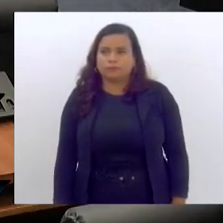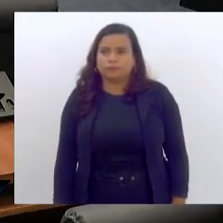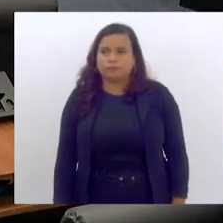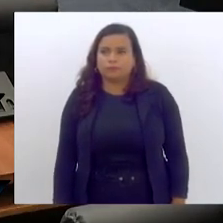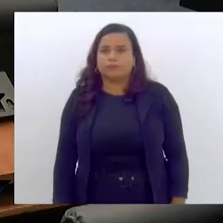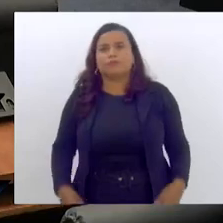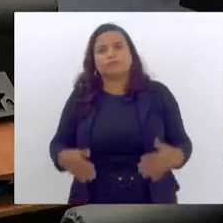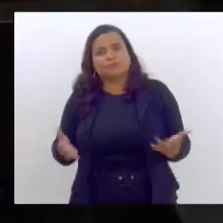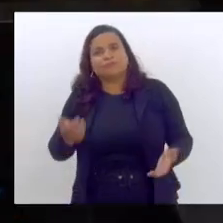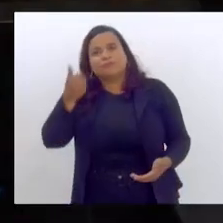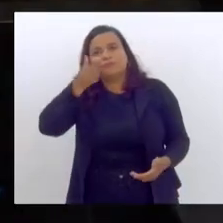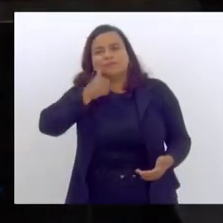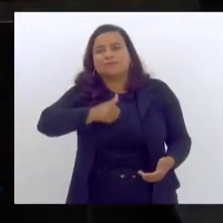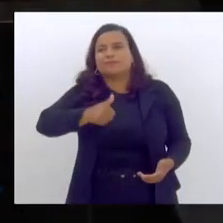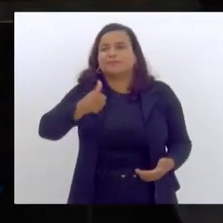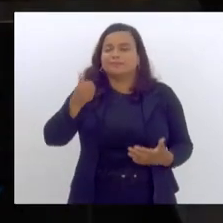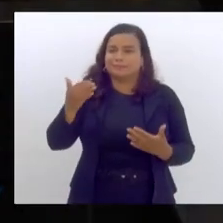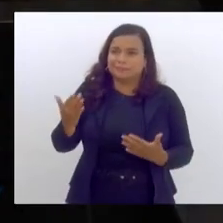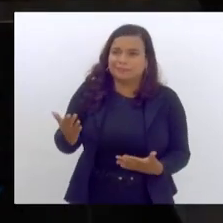Senhora